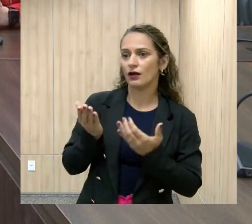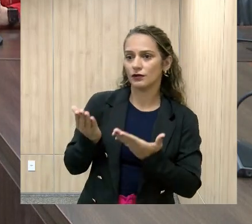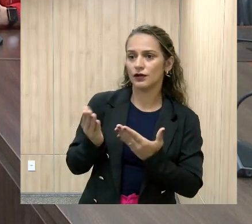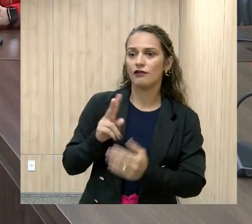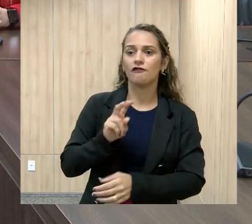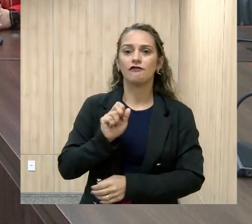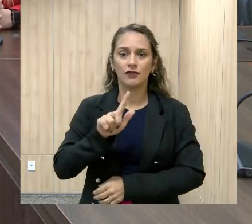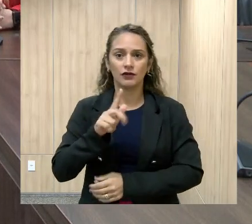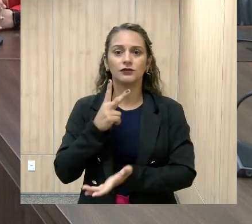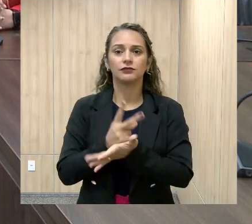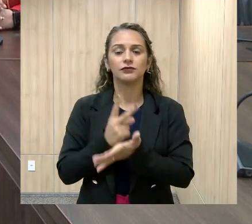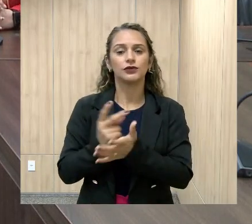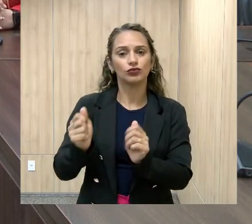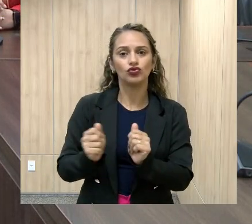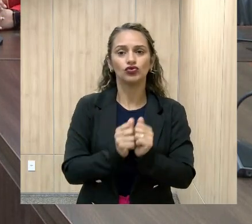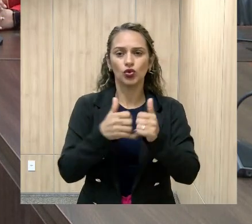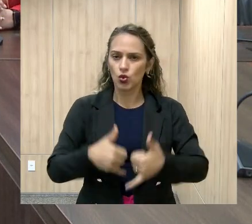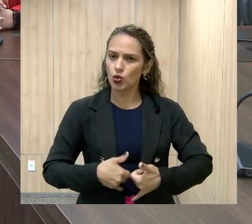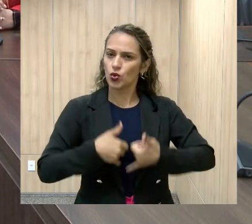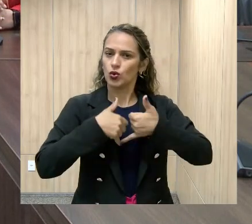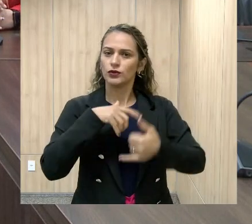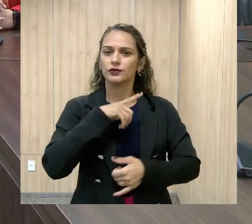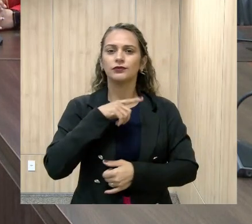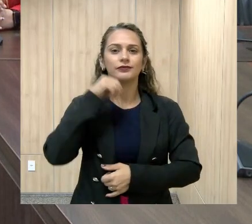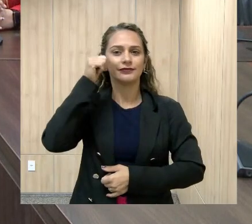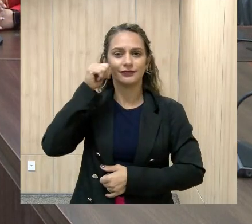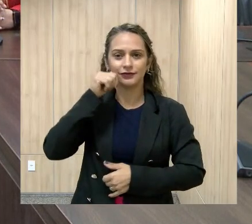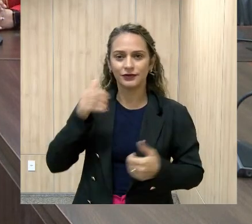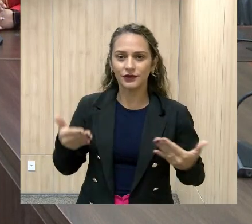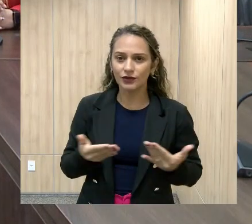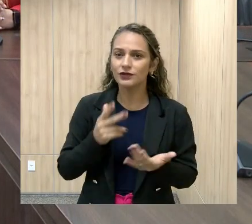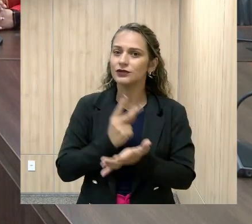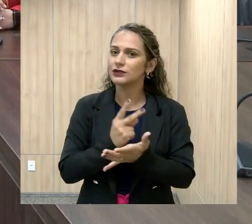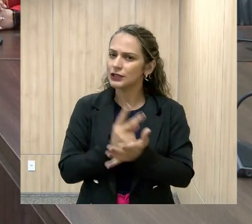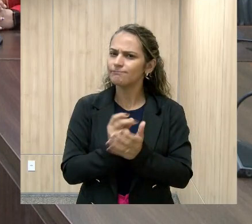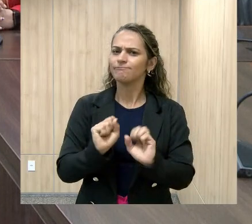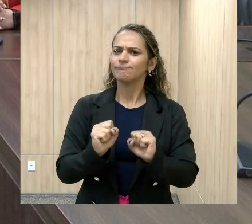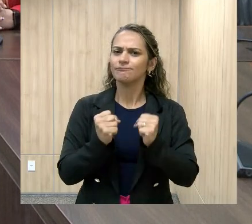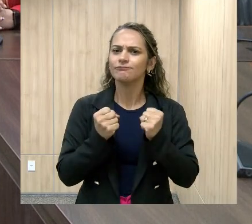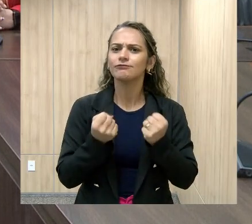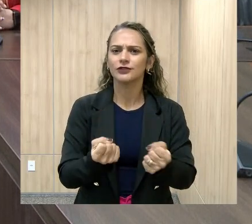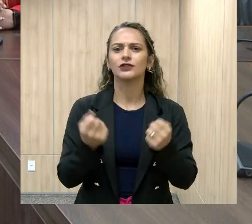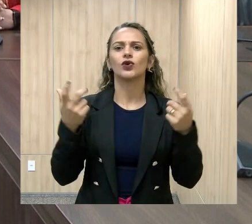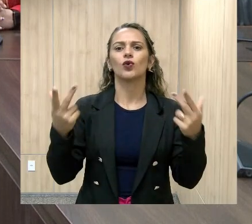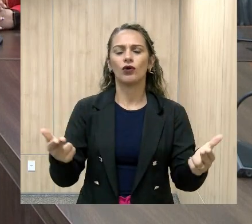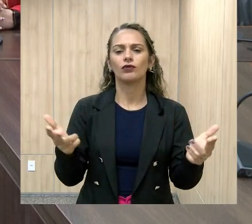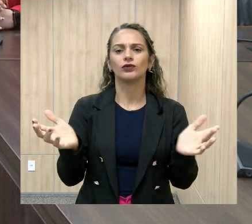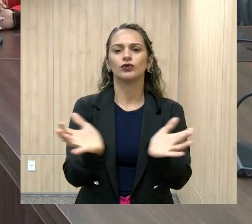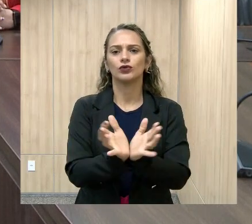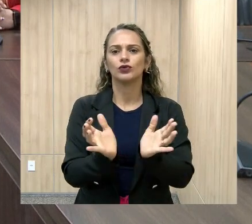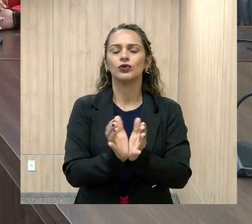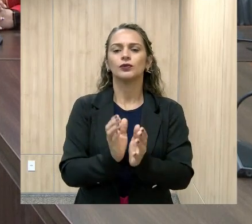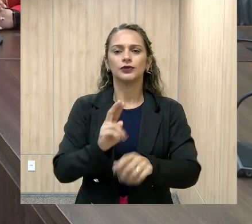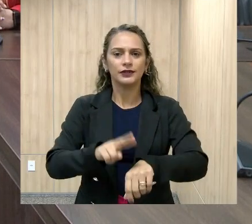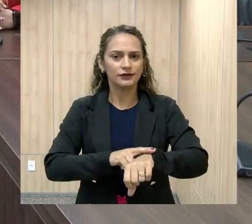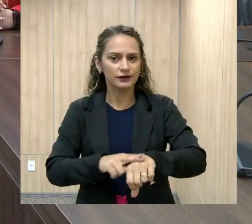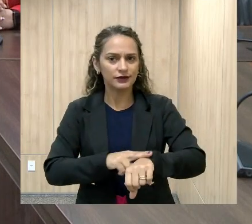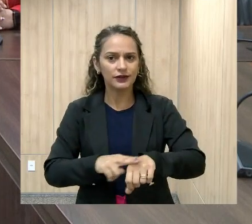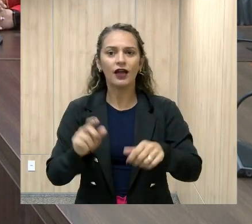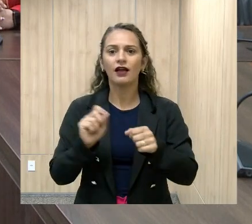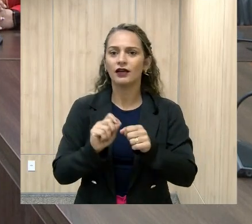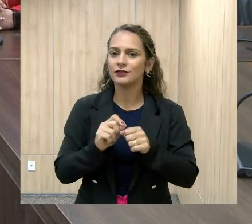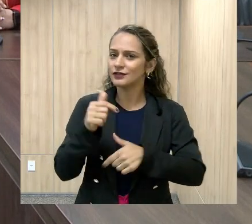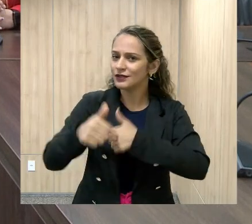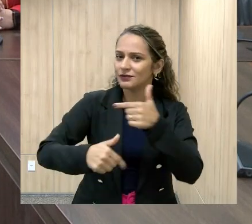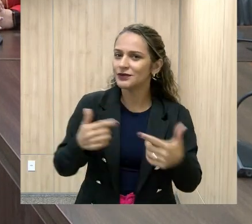nos acompanha com muito orgulho nós temos mulheres hoje sempre muitos aguerridas como a rede lilás que faz um trabalho